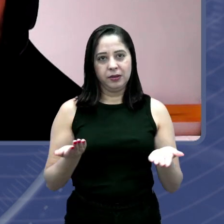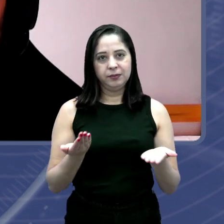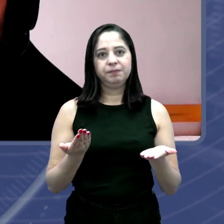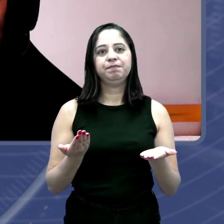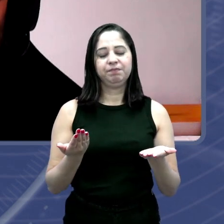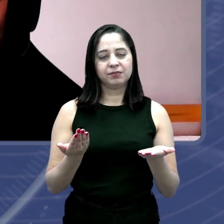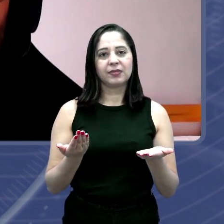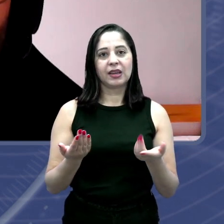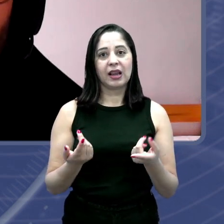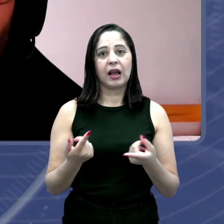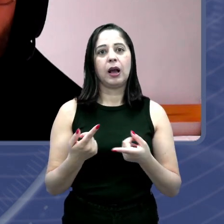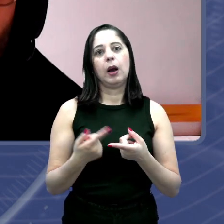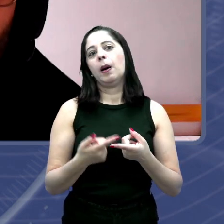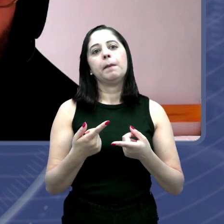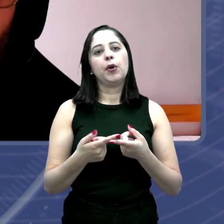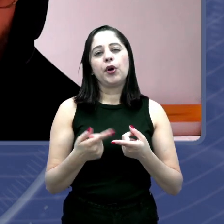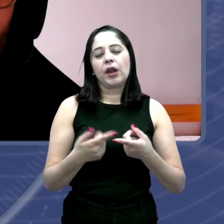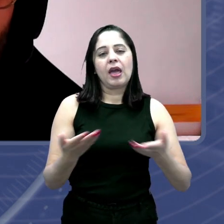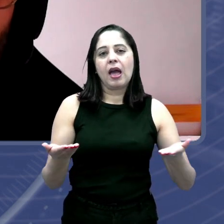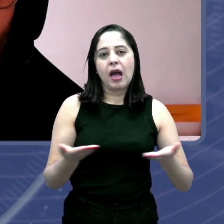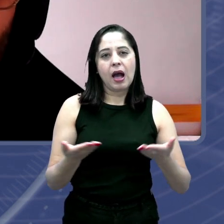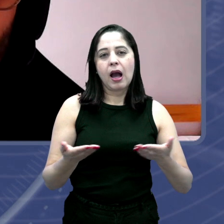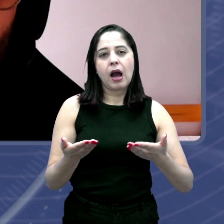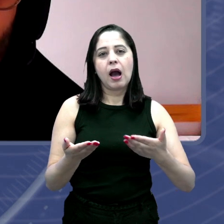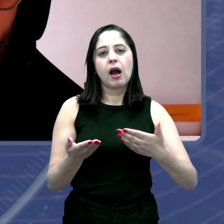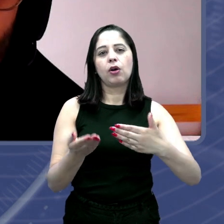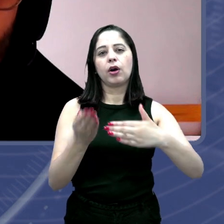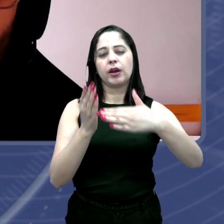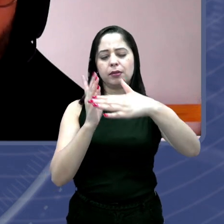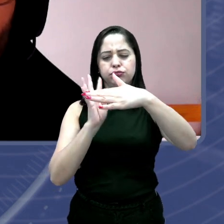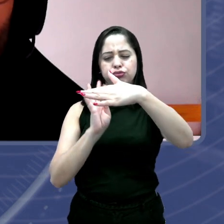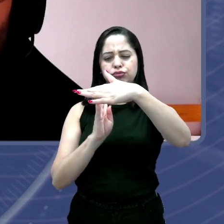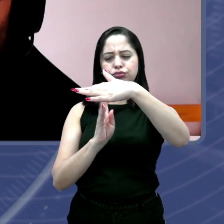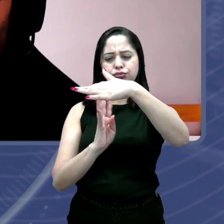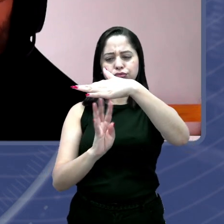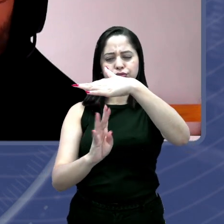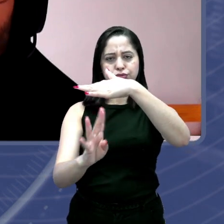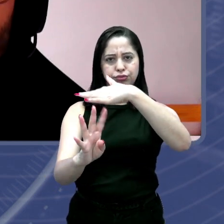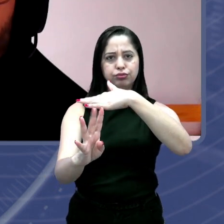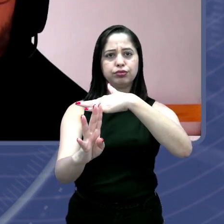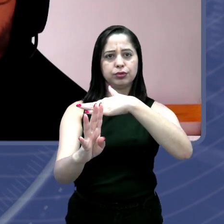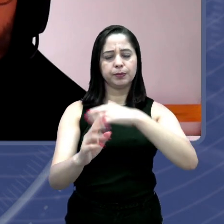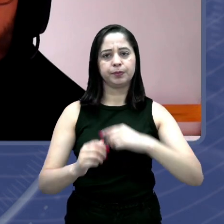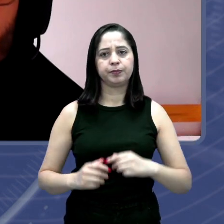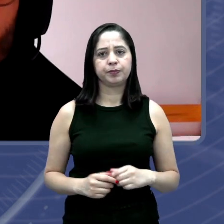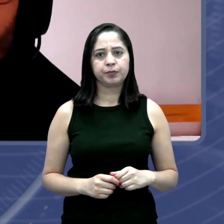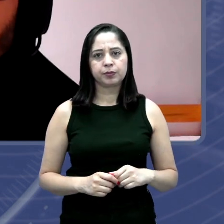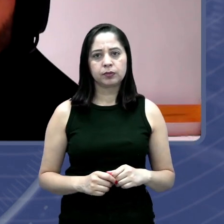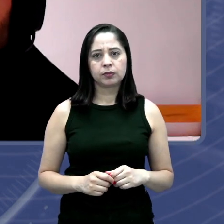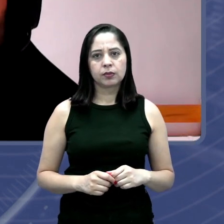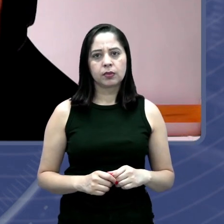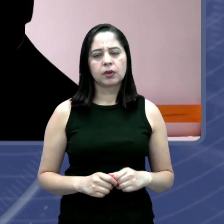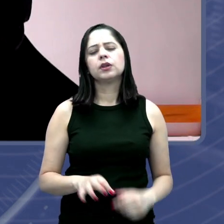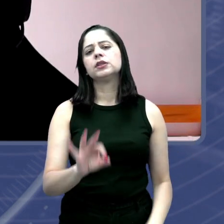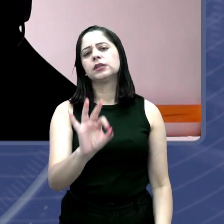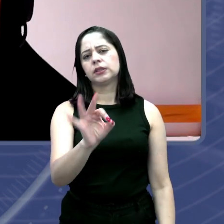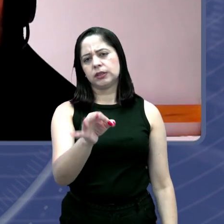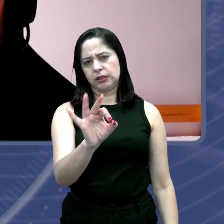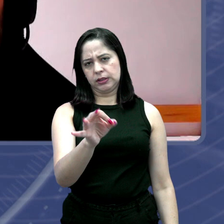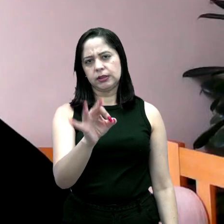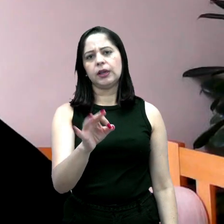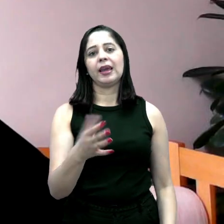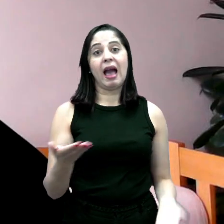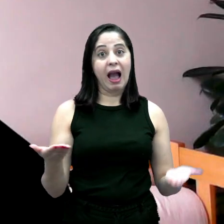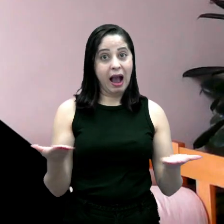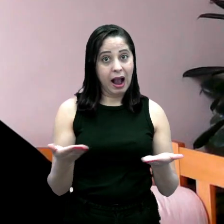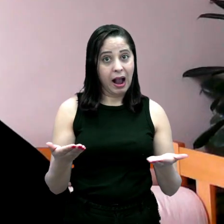do deslocamento populacional, desse deslocamento muitas vezes forçado por necessidade? Sem sombra de dúvidas,